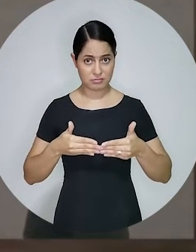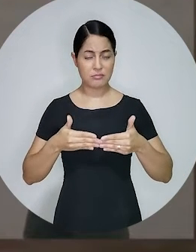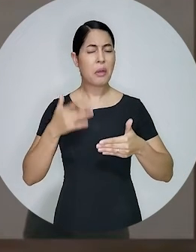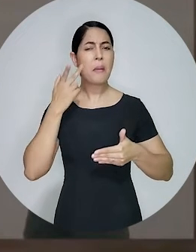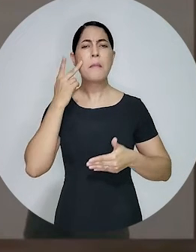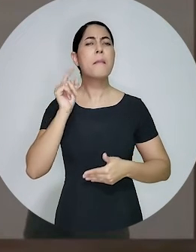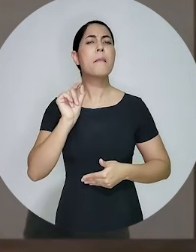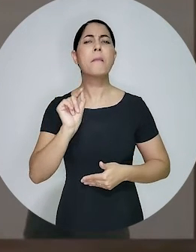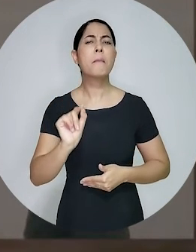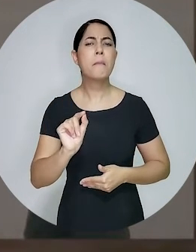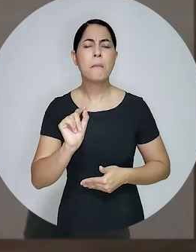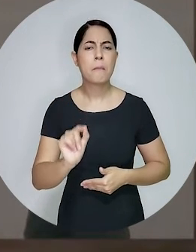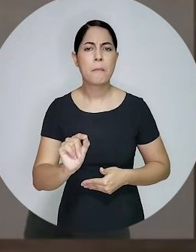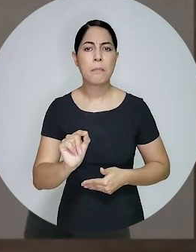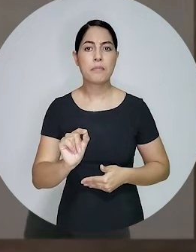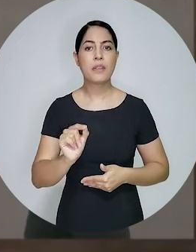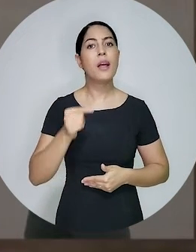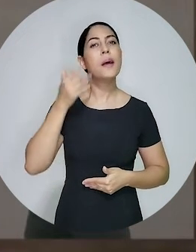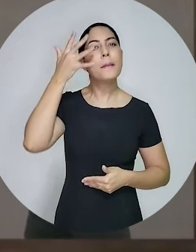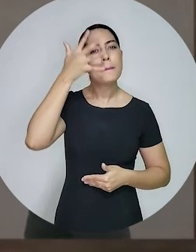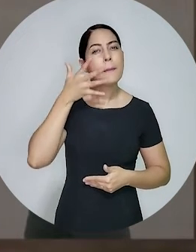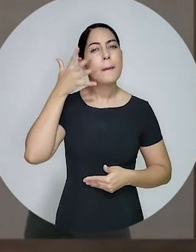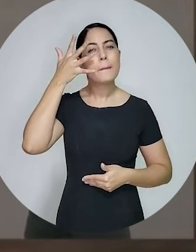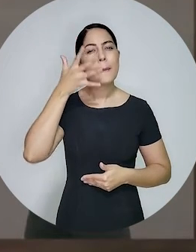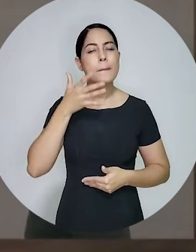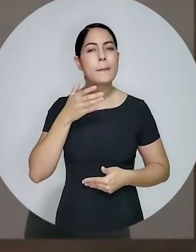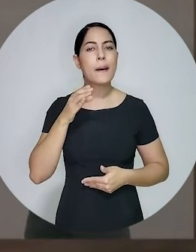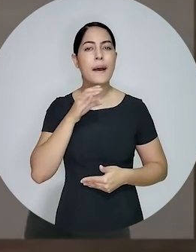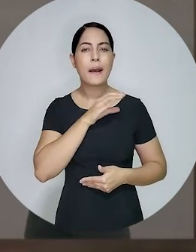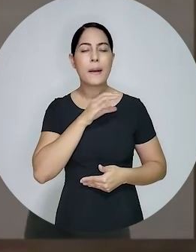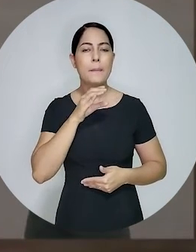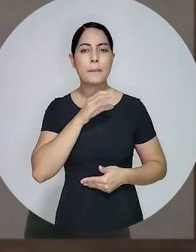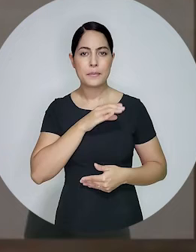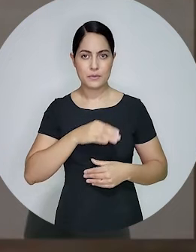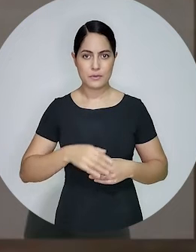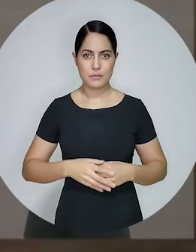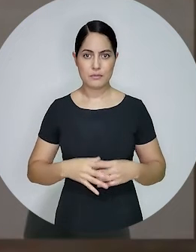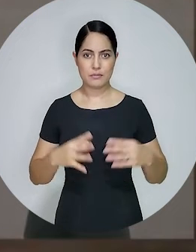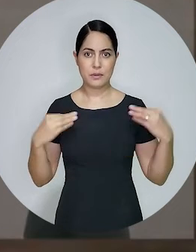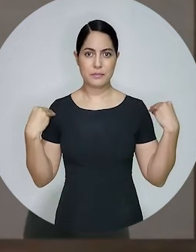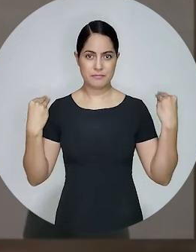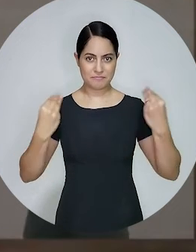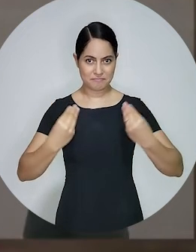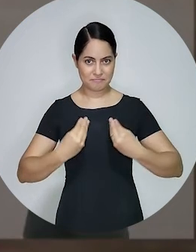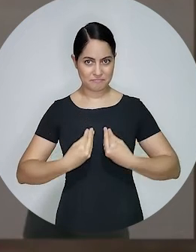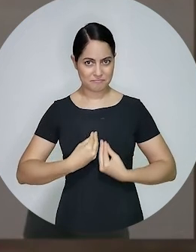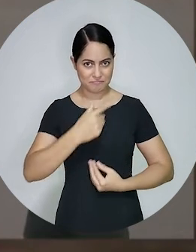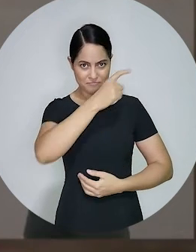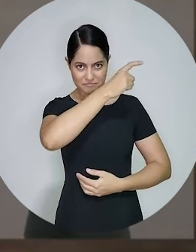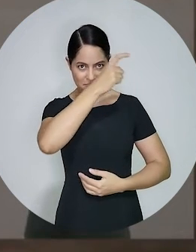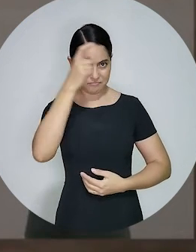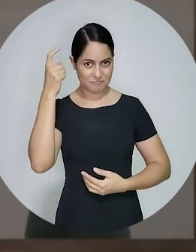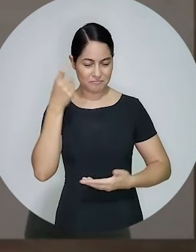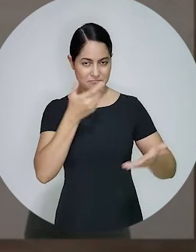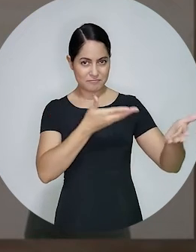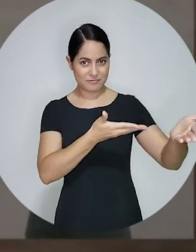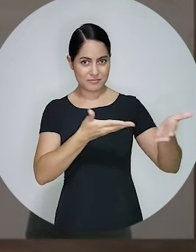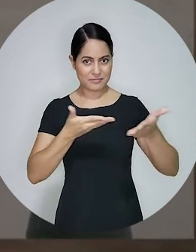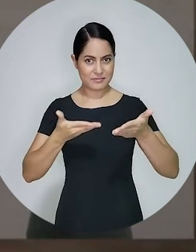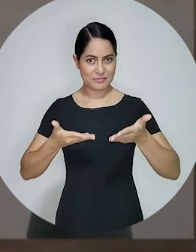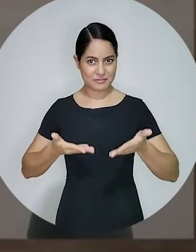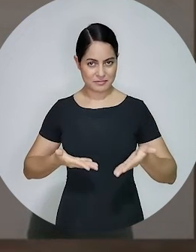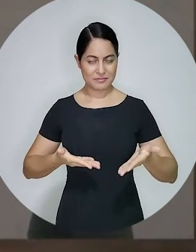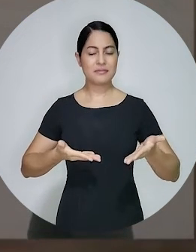licença para breves palavras de acolhimento de Sua